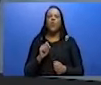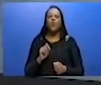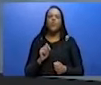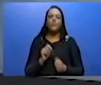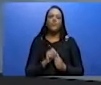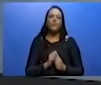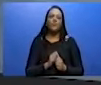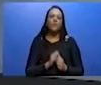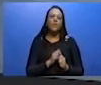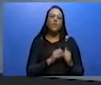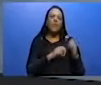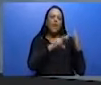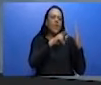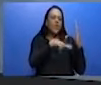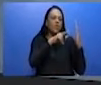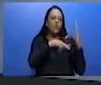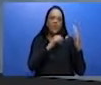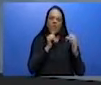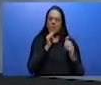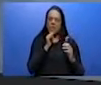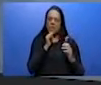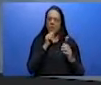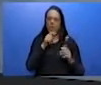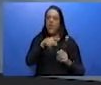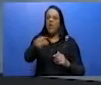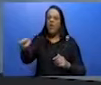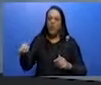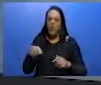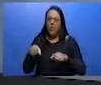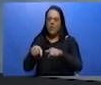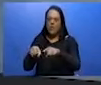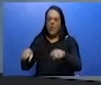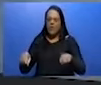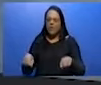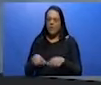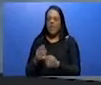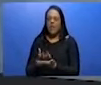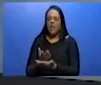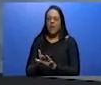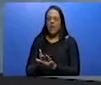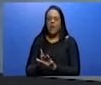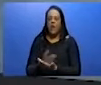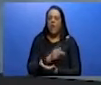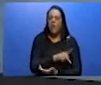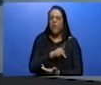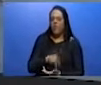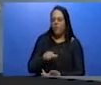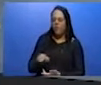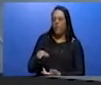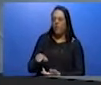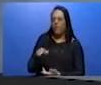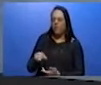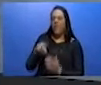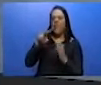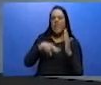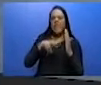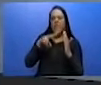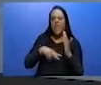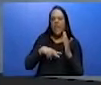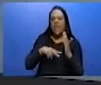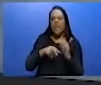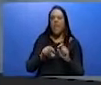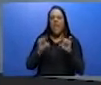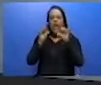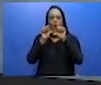Se nós estivéssemos em sala de aula, nós iríamos pedir para vocês lerem em voz alta, cada um lia um parágrafo, ou cada um